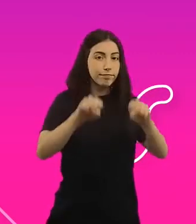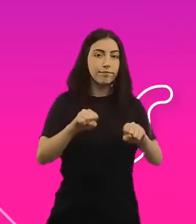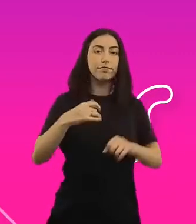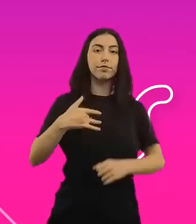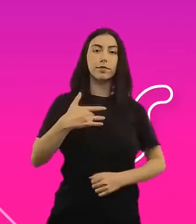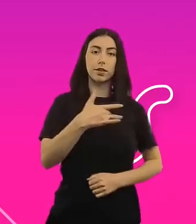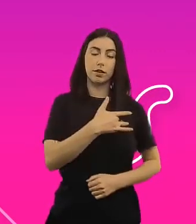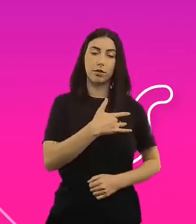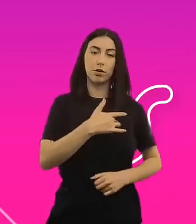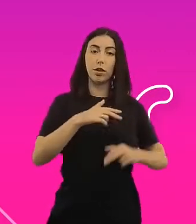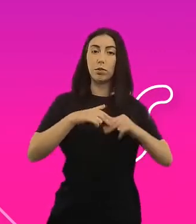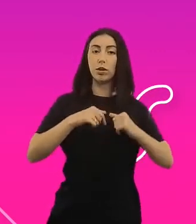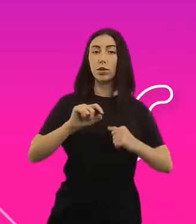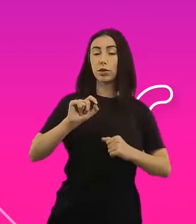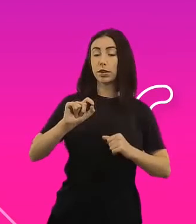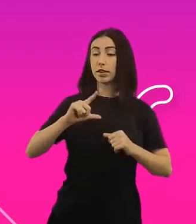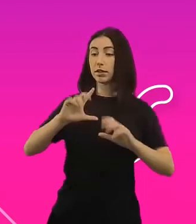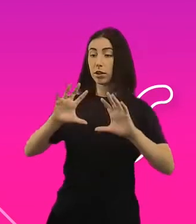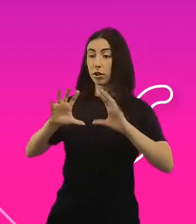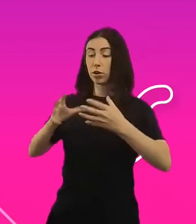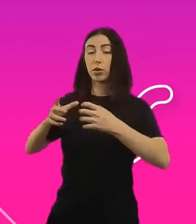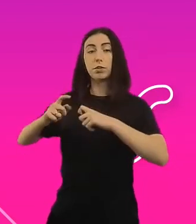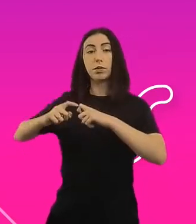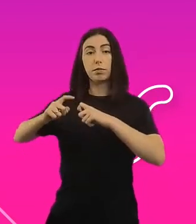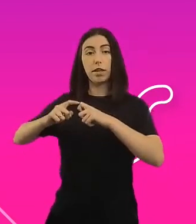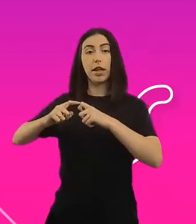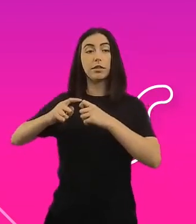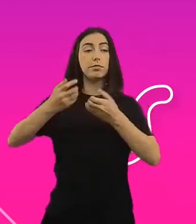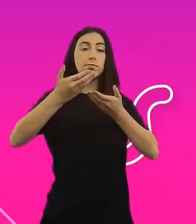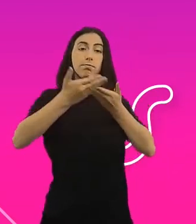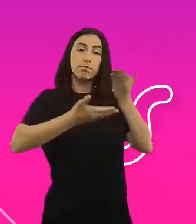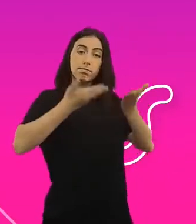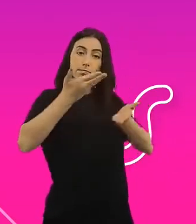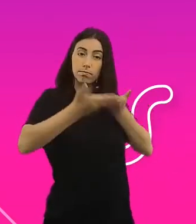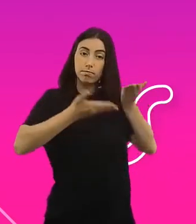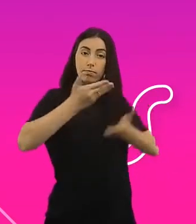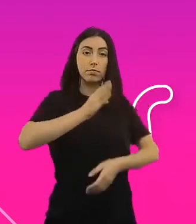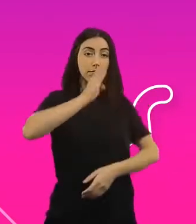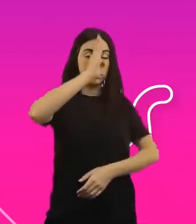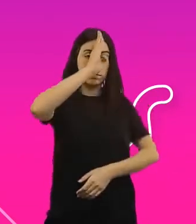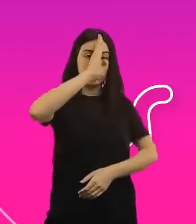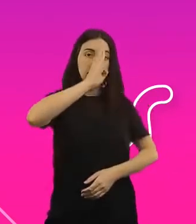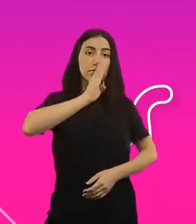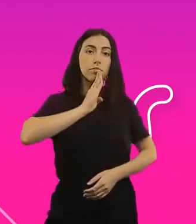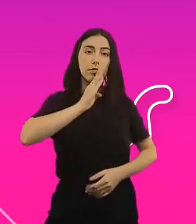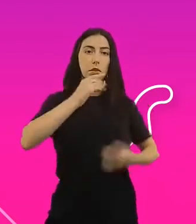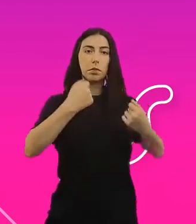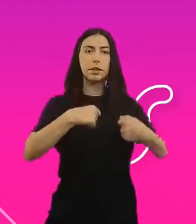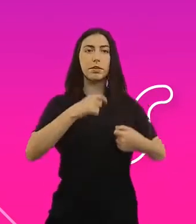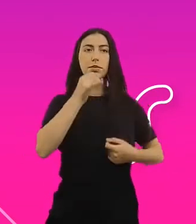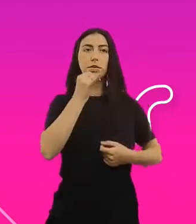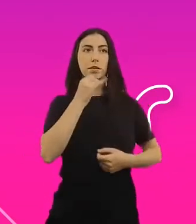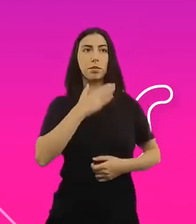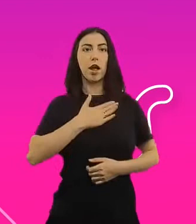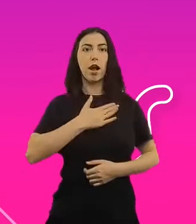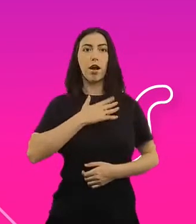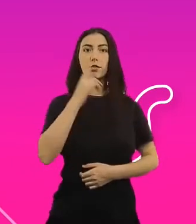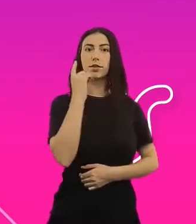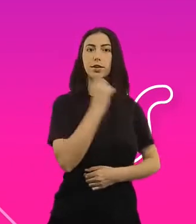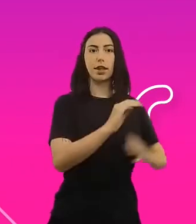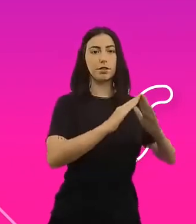exemplo, de médicos que dão atendimento, inclusive, gratuito, né? Elas nem precisam sair de casa, por exemplo,